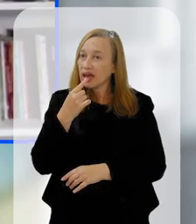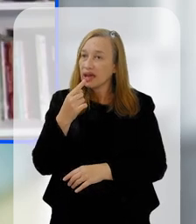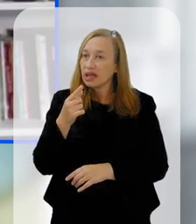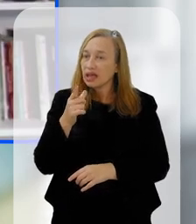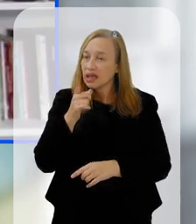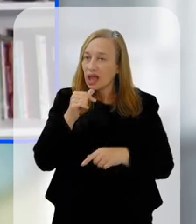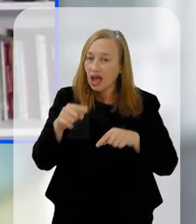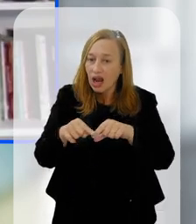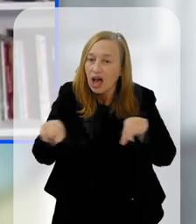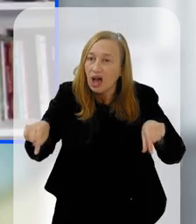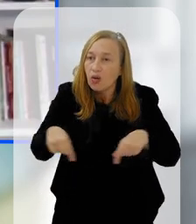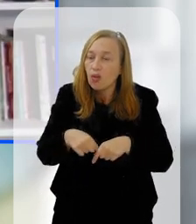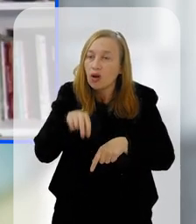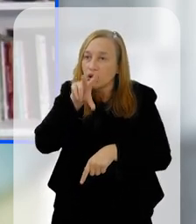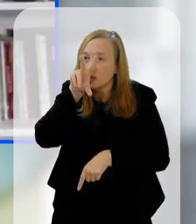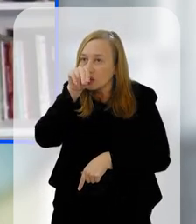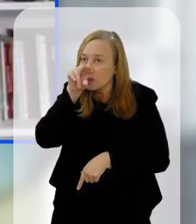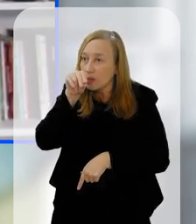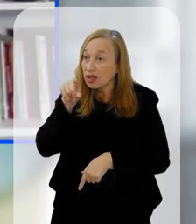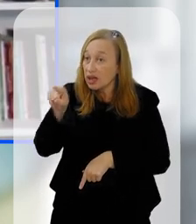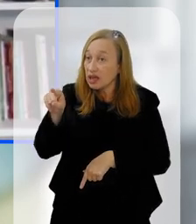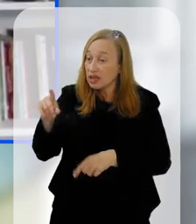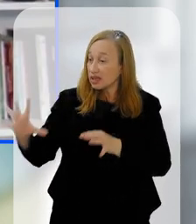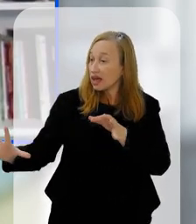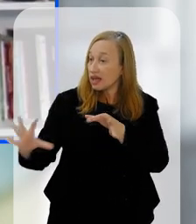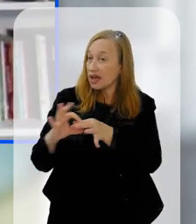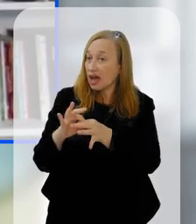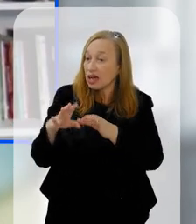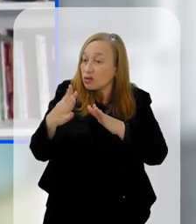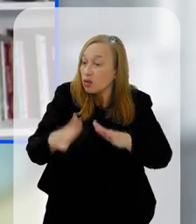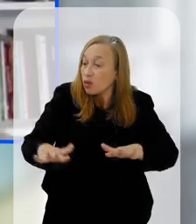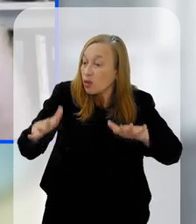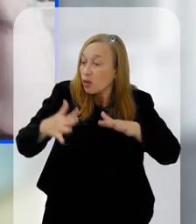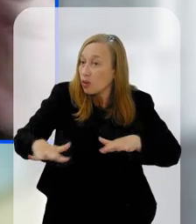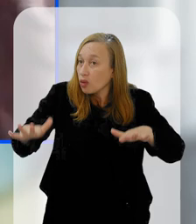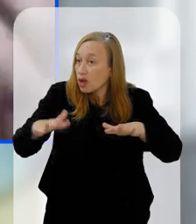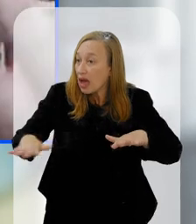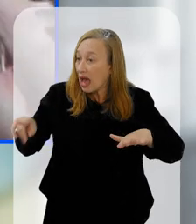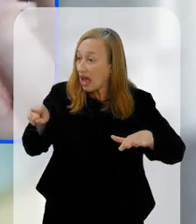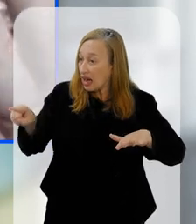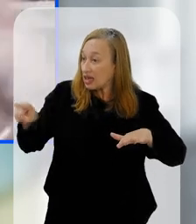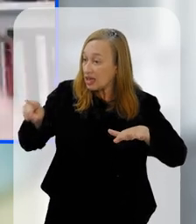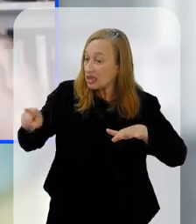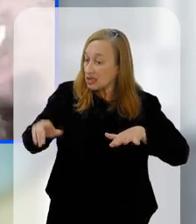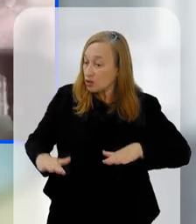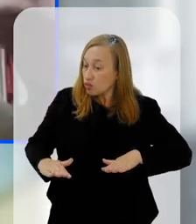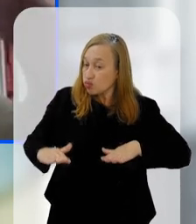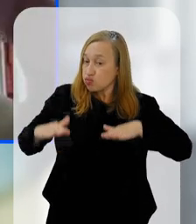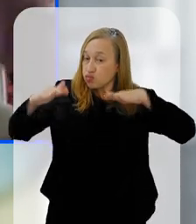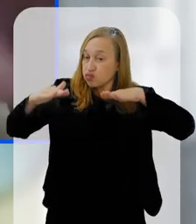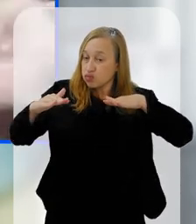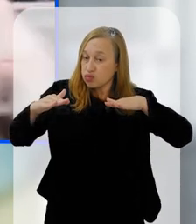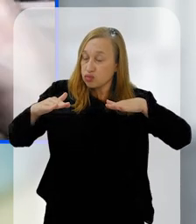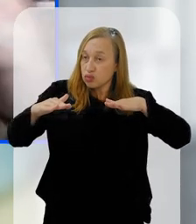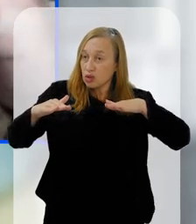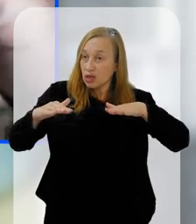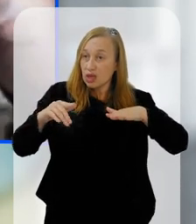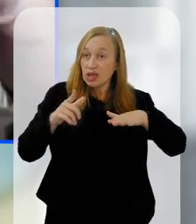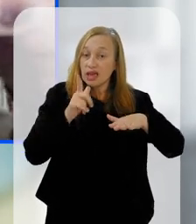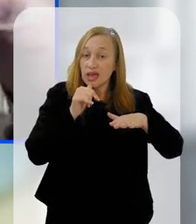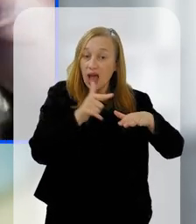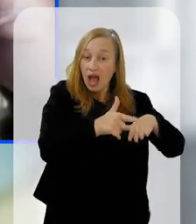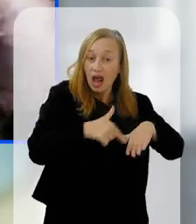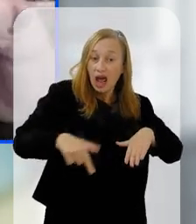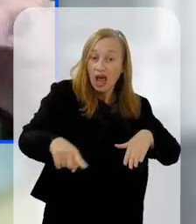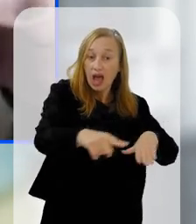no estuário da Lagoa dos Patos. Logo ali, a conexão com o oceano. Então, ela está numa área em que o oceano, ao subir, a lagoa